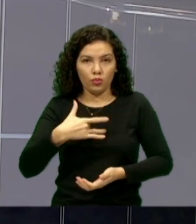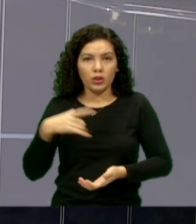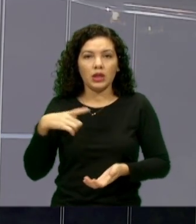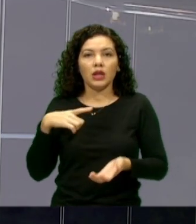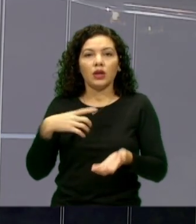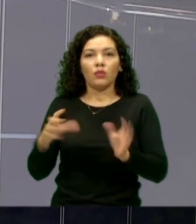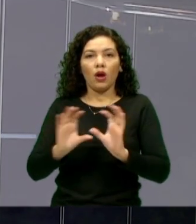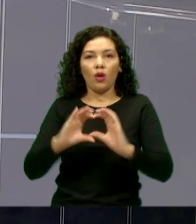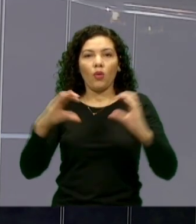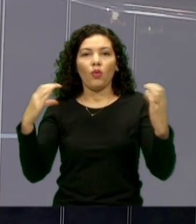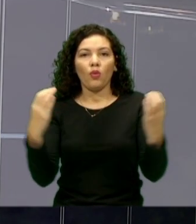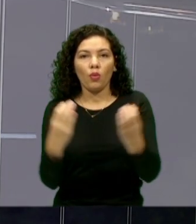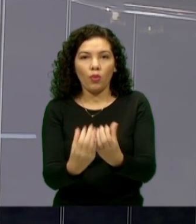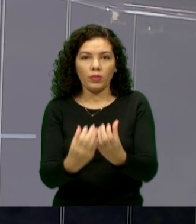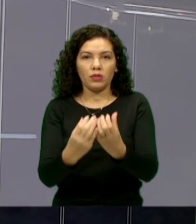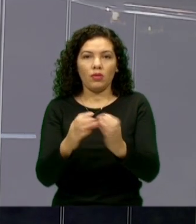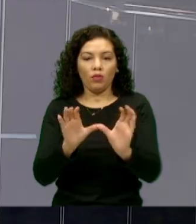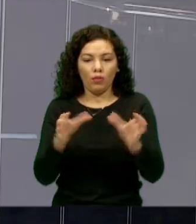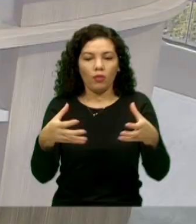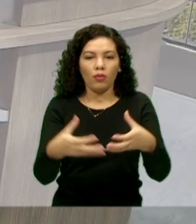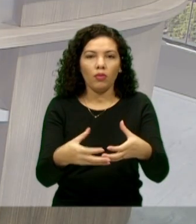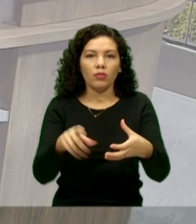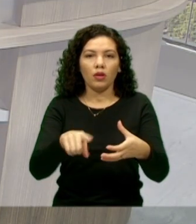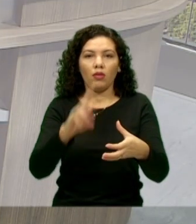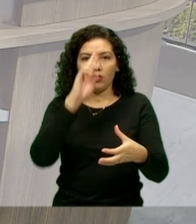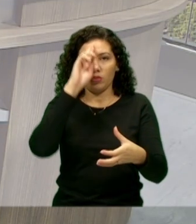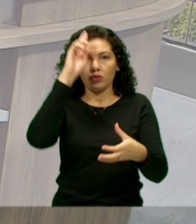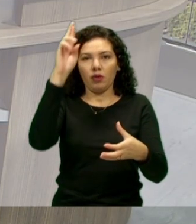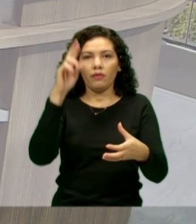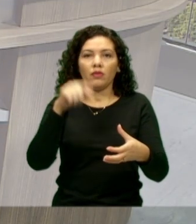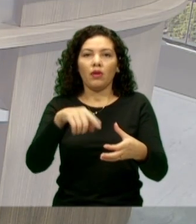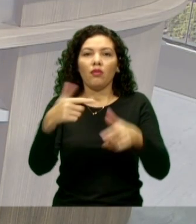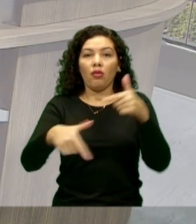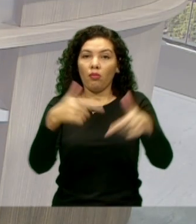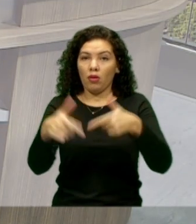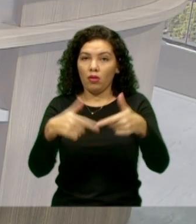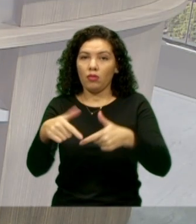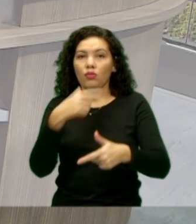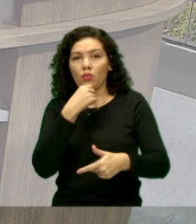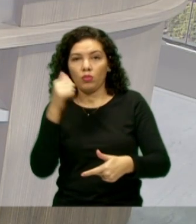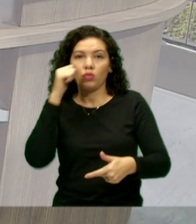comissão que trata exatamente da questão dos trabalhadores e das trabalhadoras.